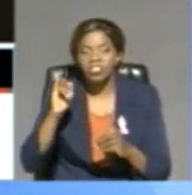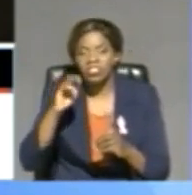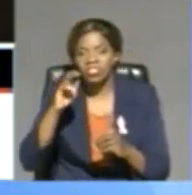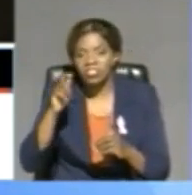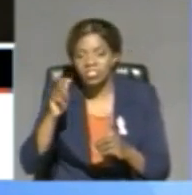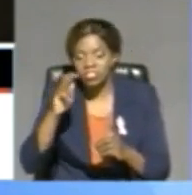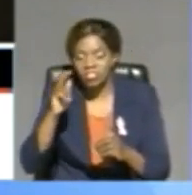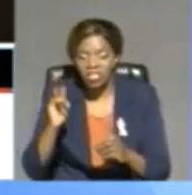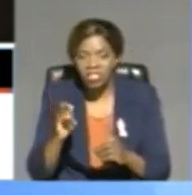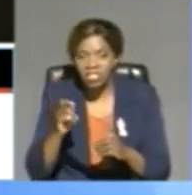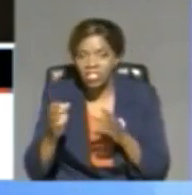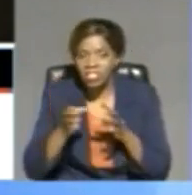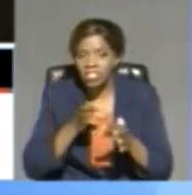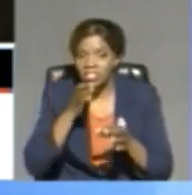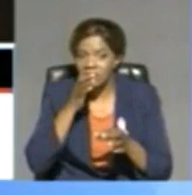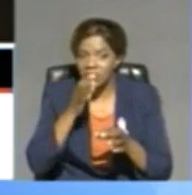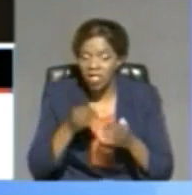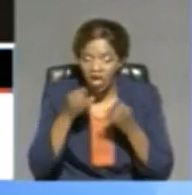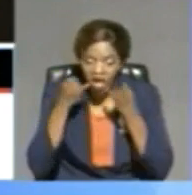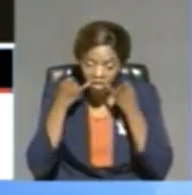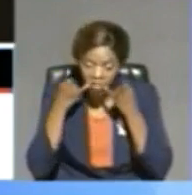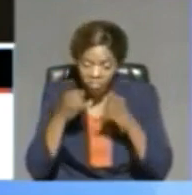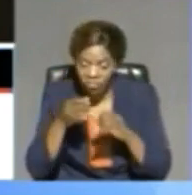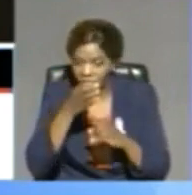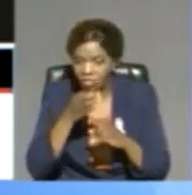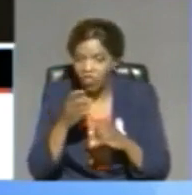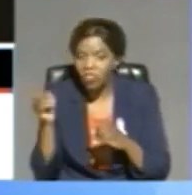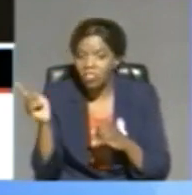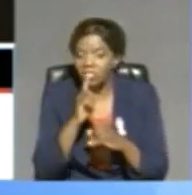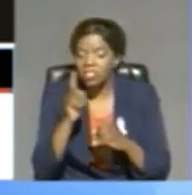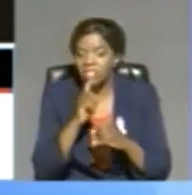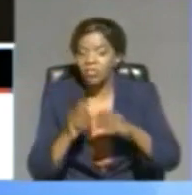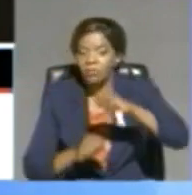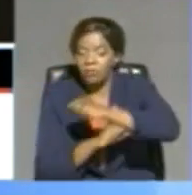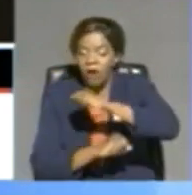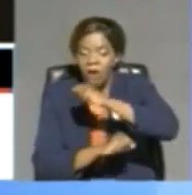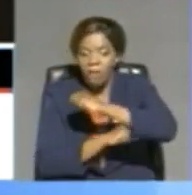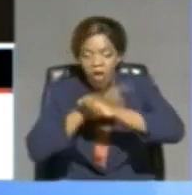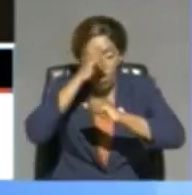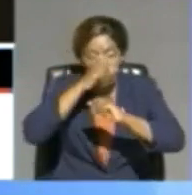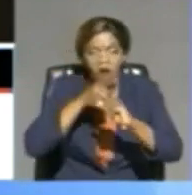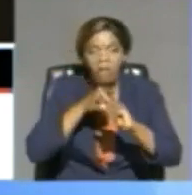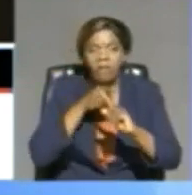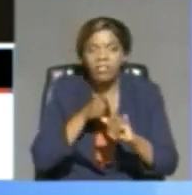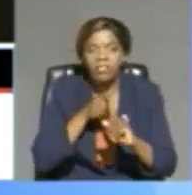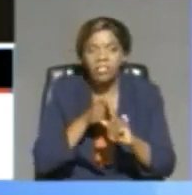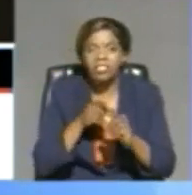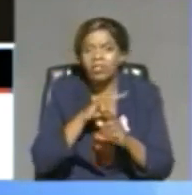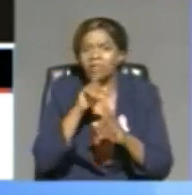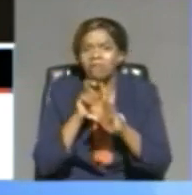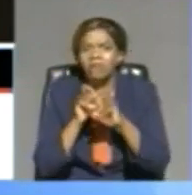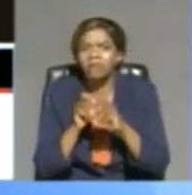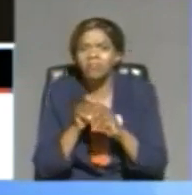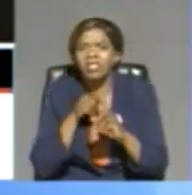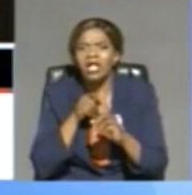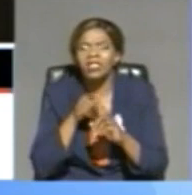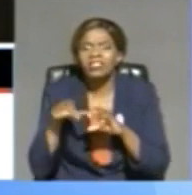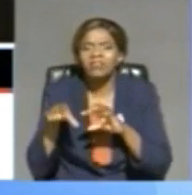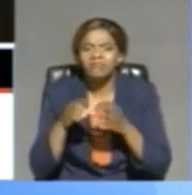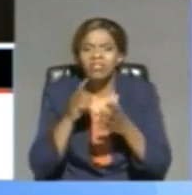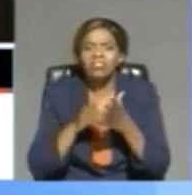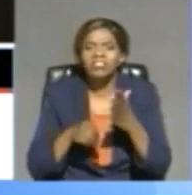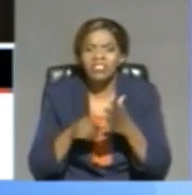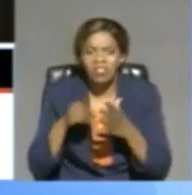reagir, demarcando-se de Jefferson. A pergunta é, que impacto é que este caso está a ter na campanha de